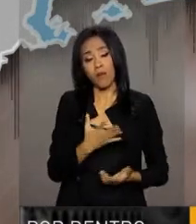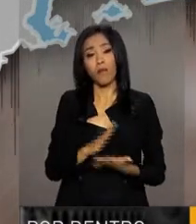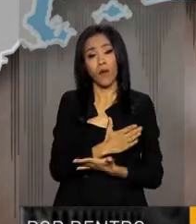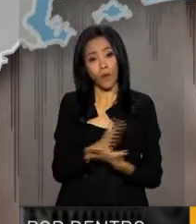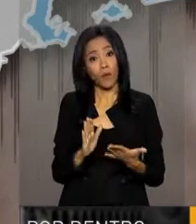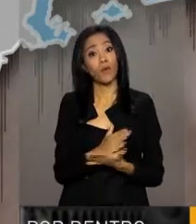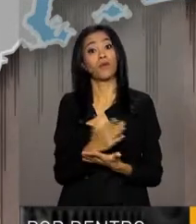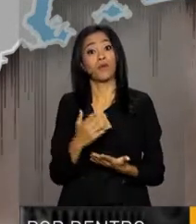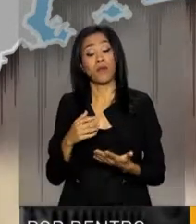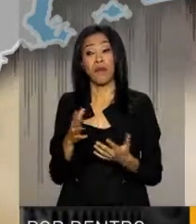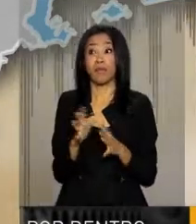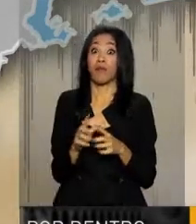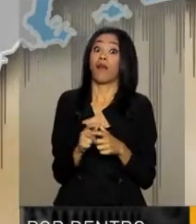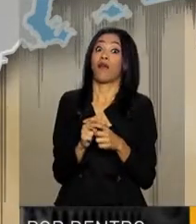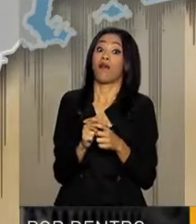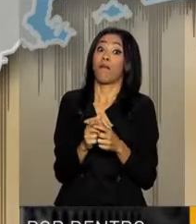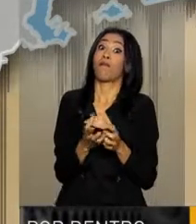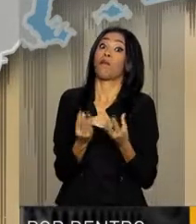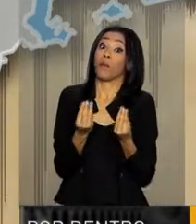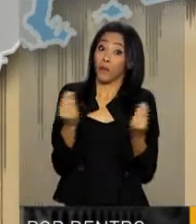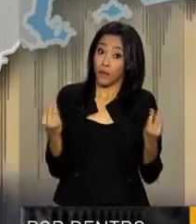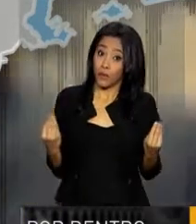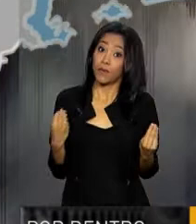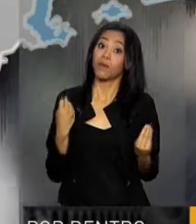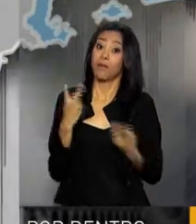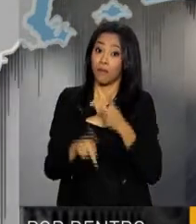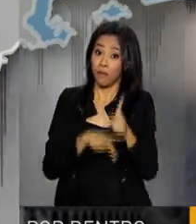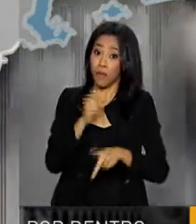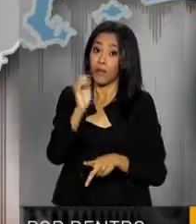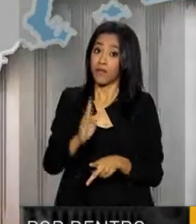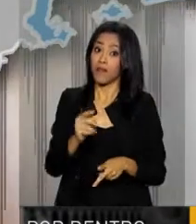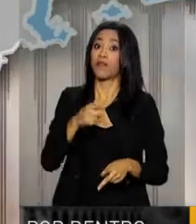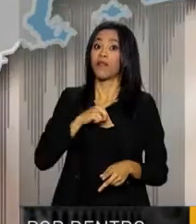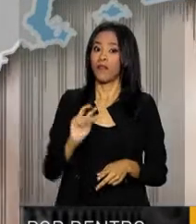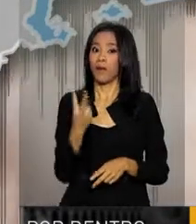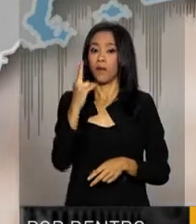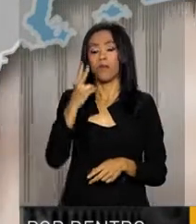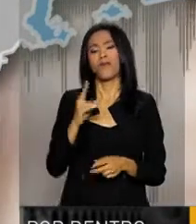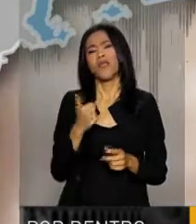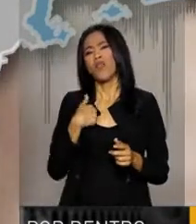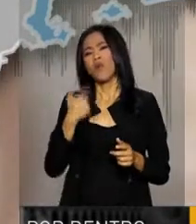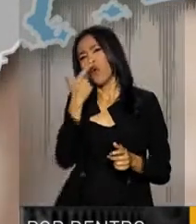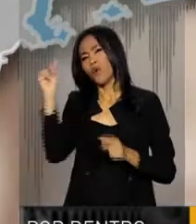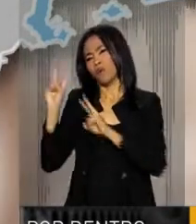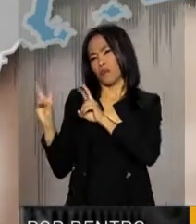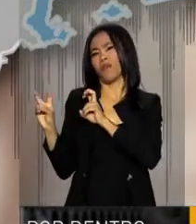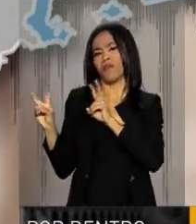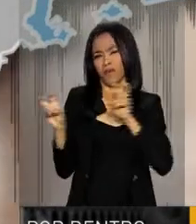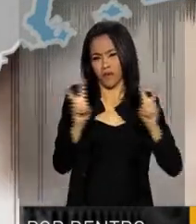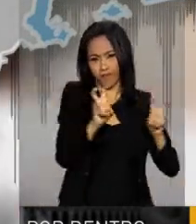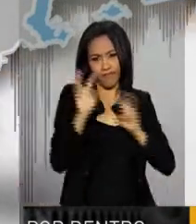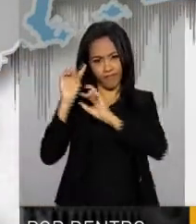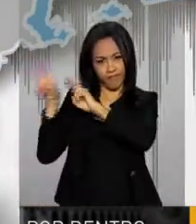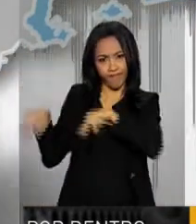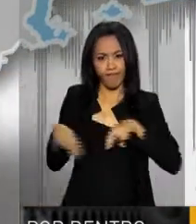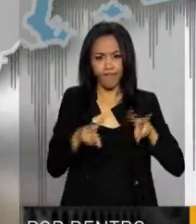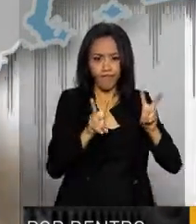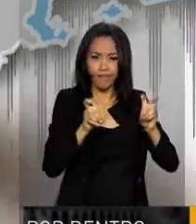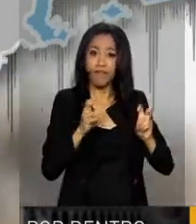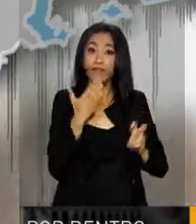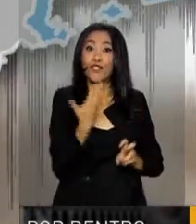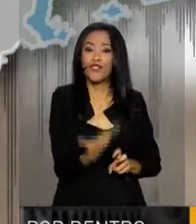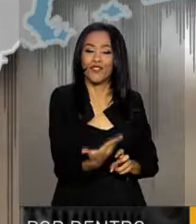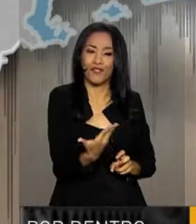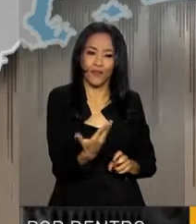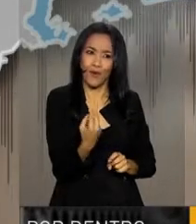muitos brasileiros graças a deus tem muito valor eu gostaria só de fugir um pouco da falta e fazer faz com que dois pedidos ou como até mesmo